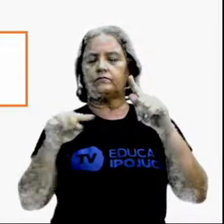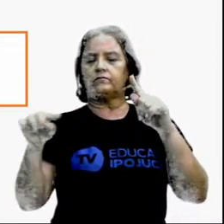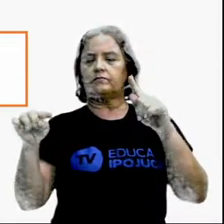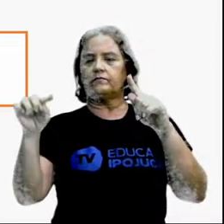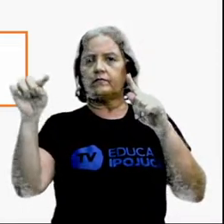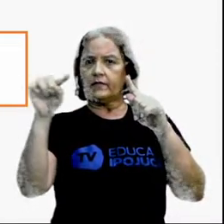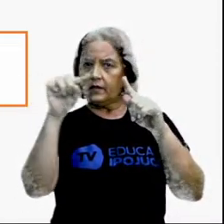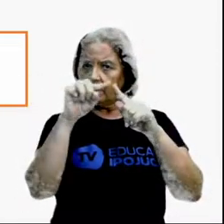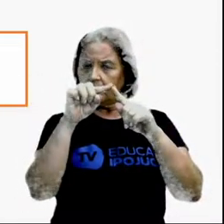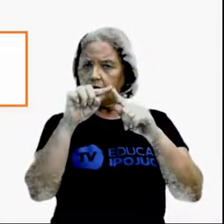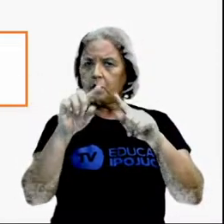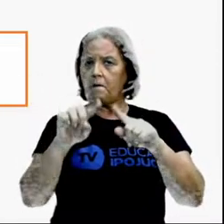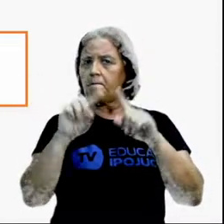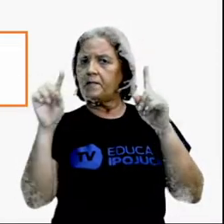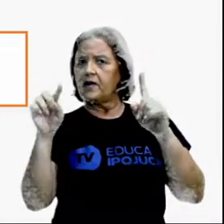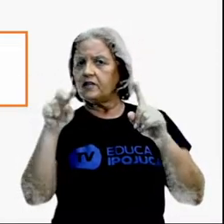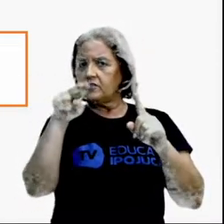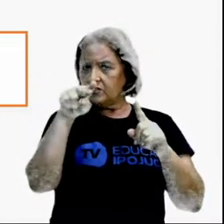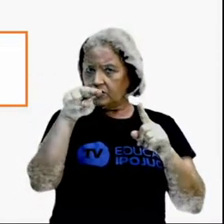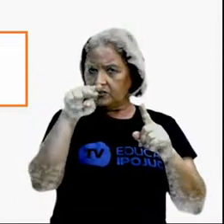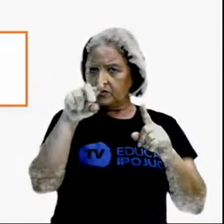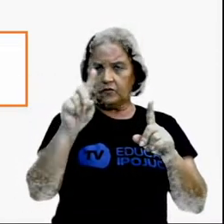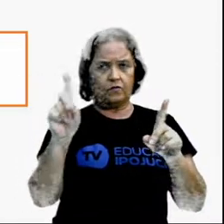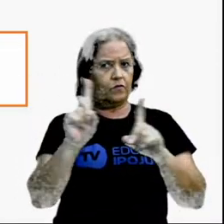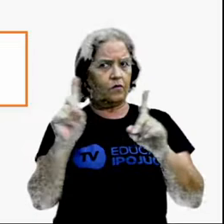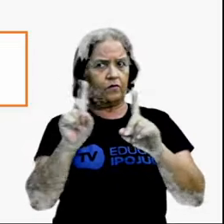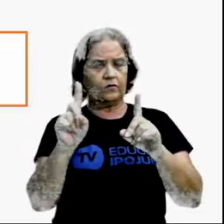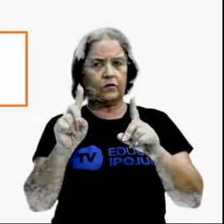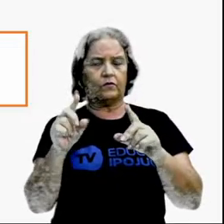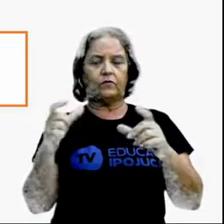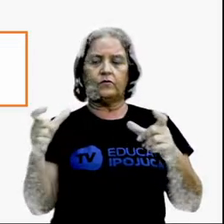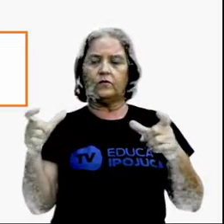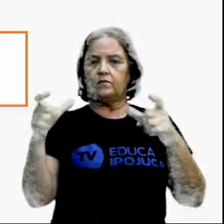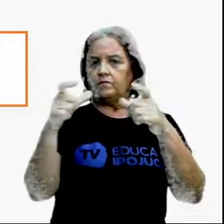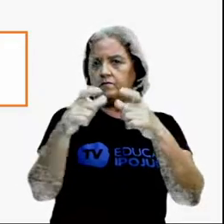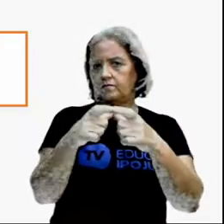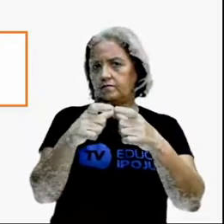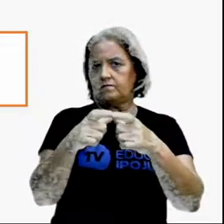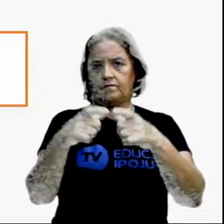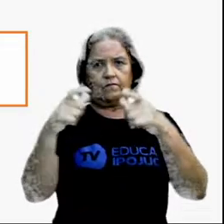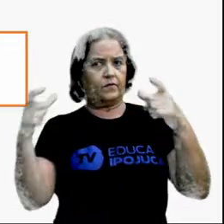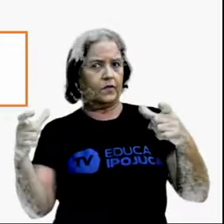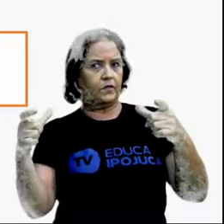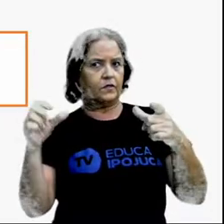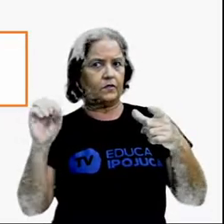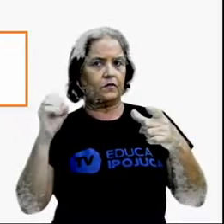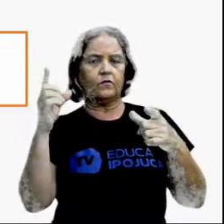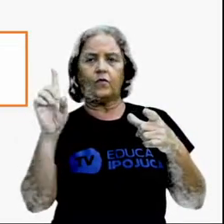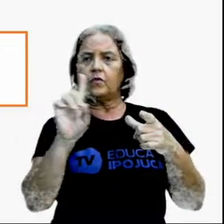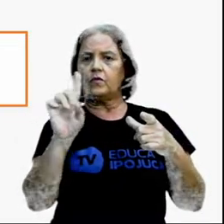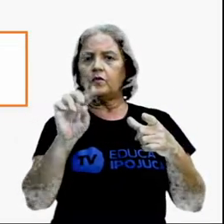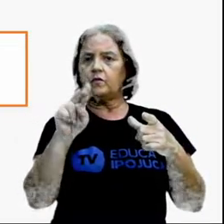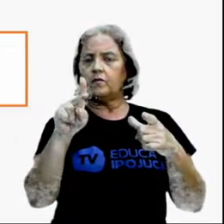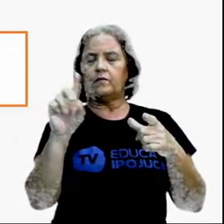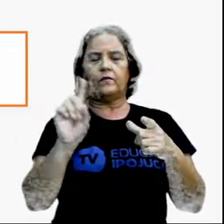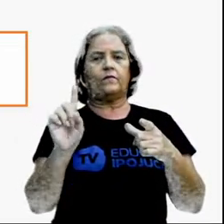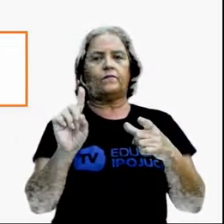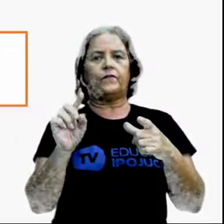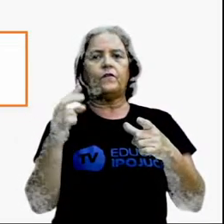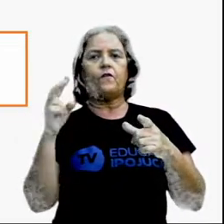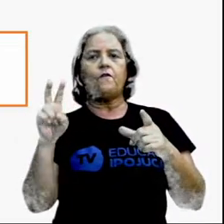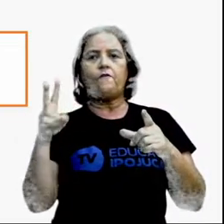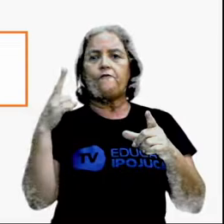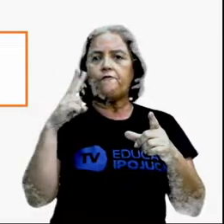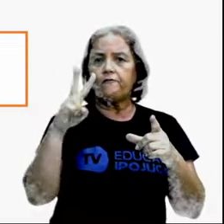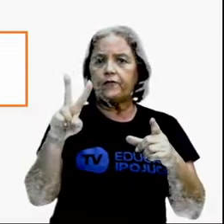uma reprodução, uma ampliação ou redução de outra. Note que a figura 1 é